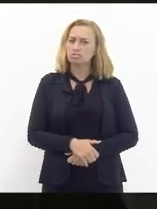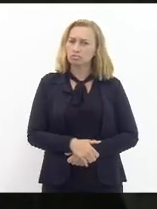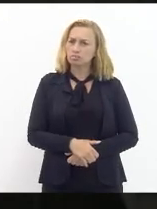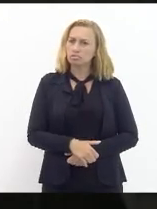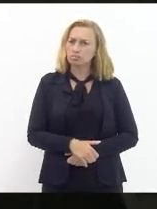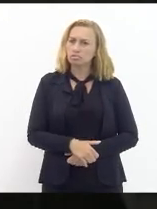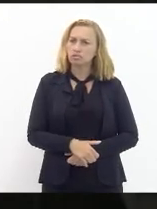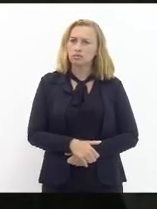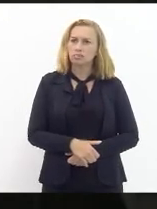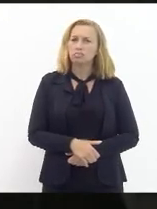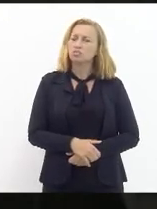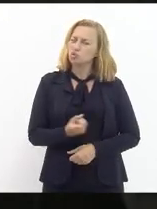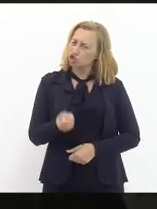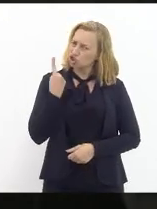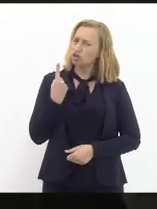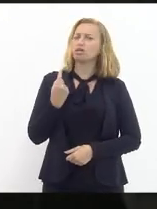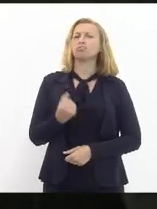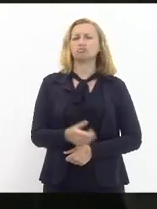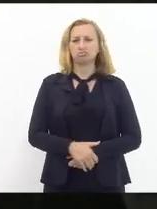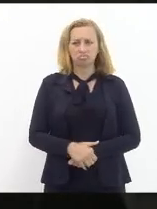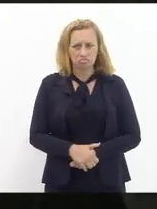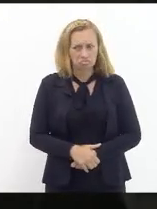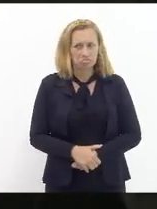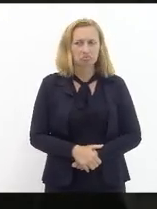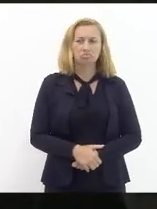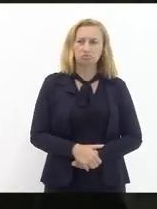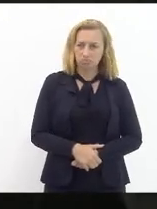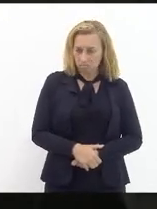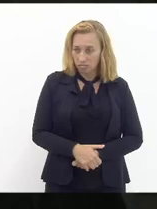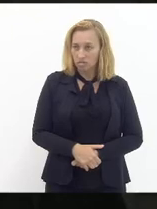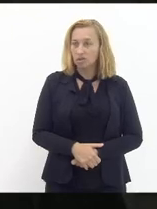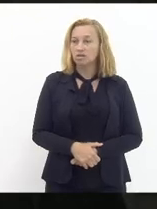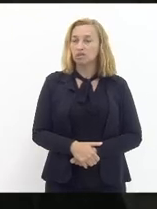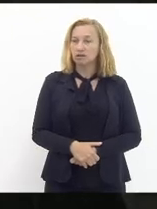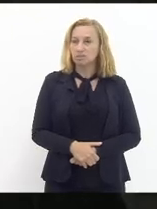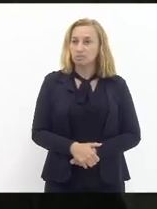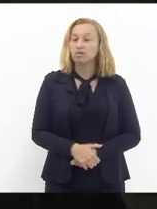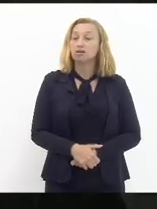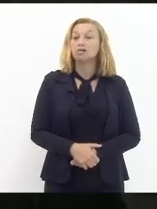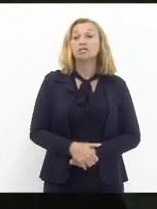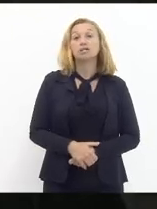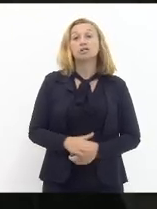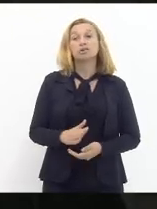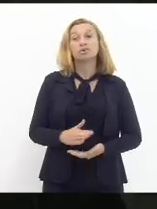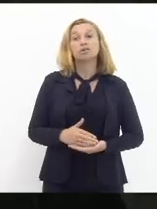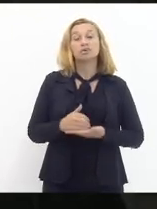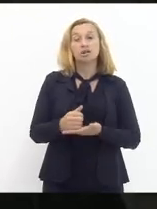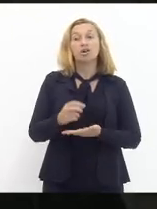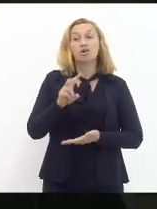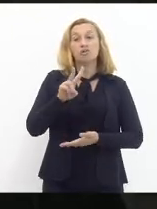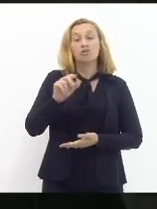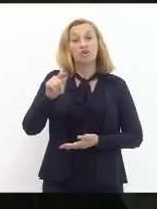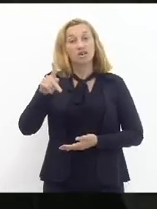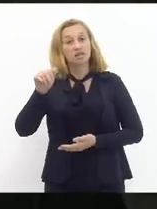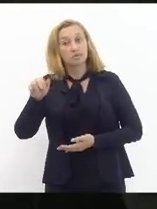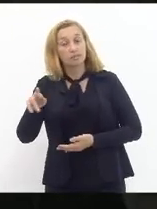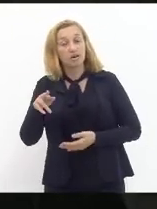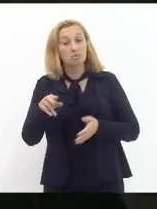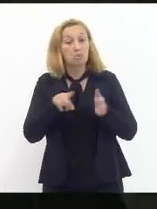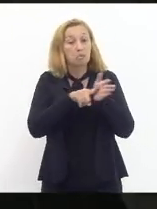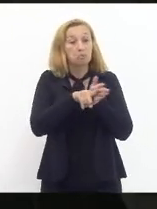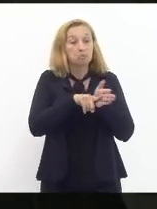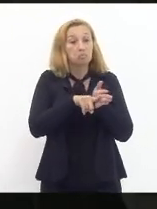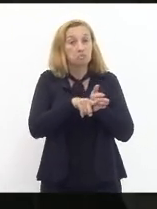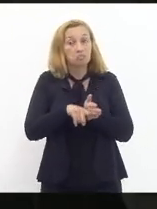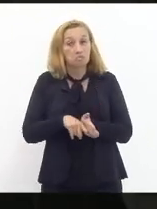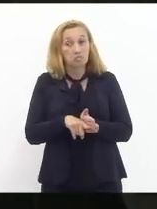muito, muito estranho, e queria dizer que era digno da Ibovespa verificar o que é que houve.